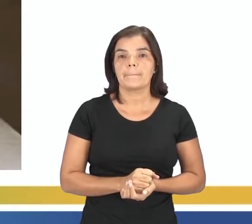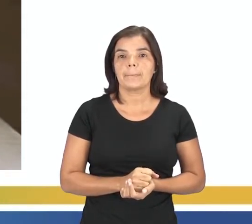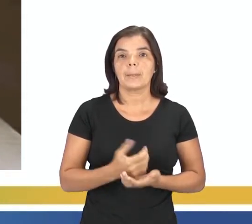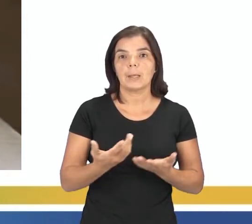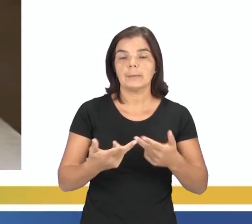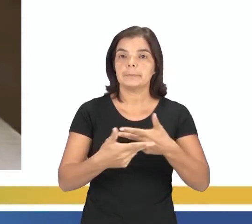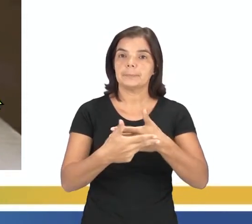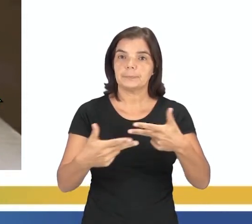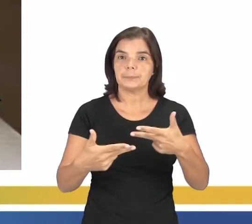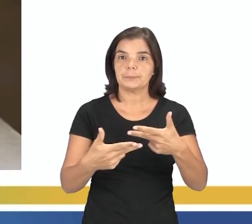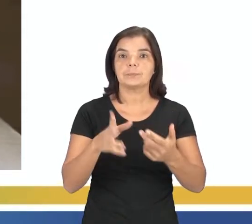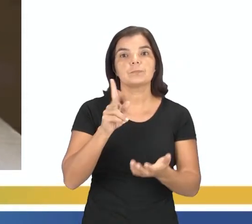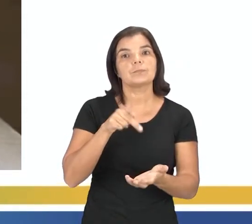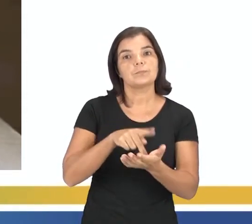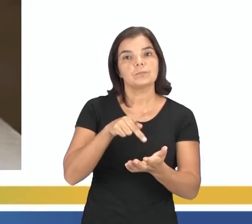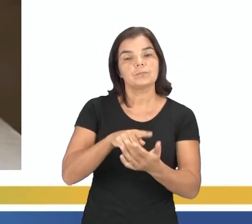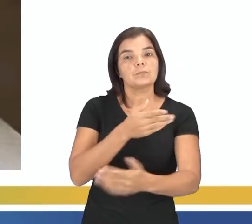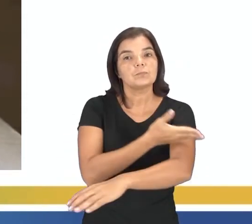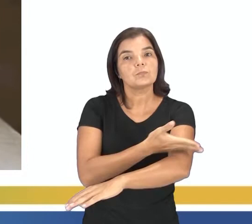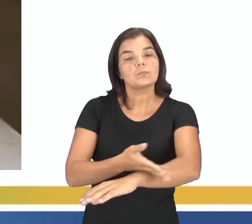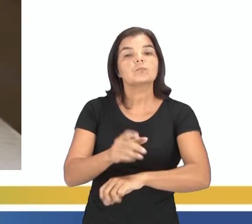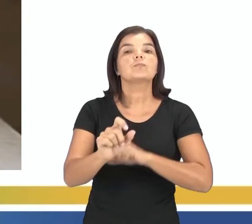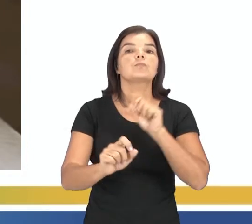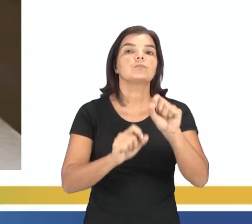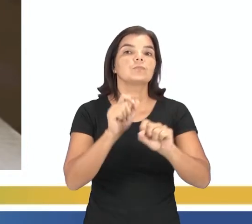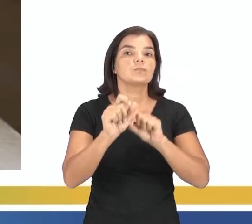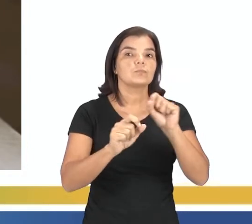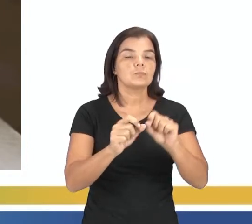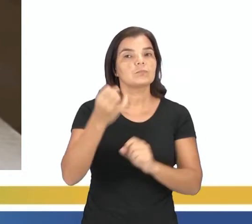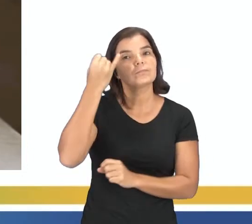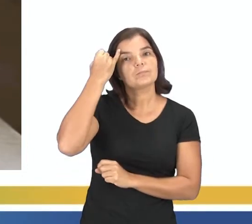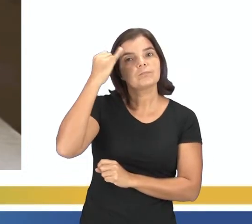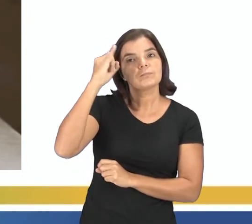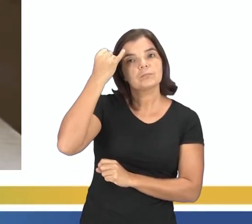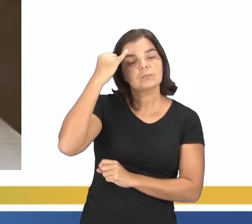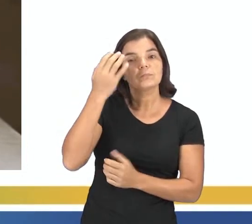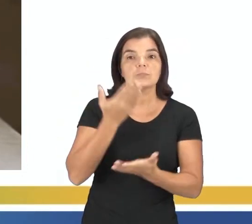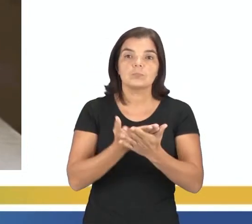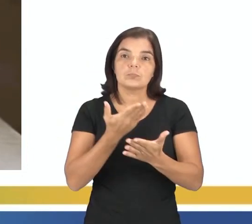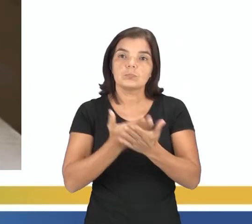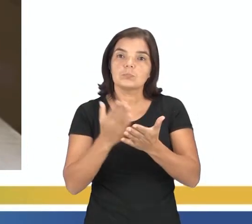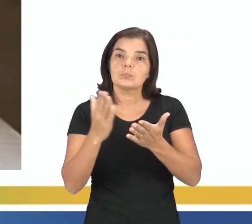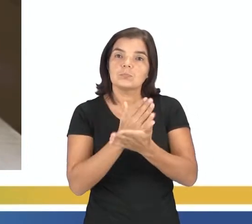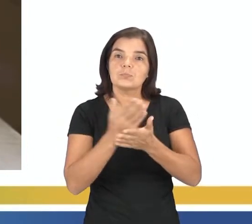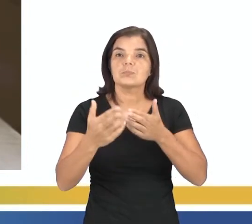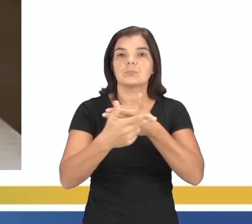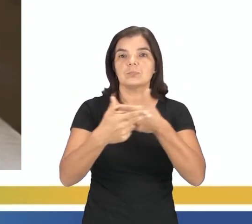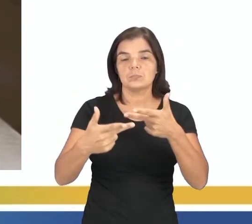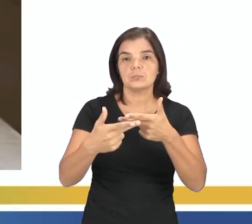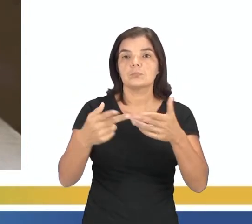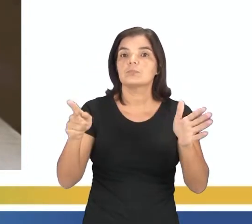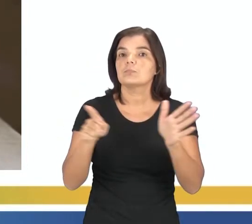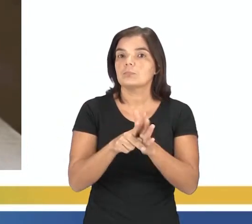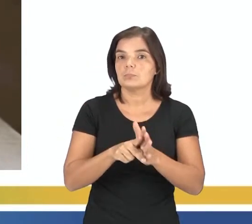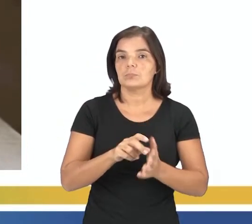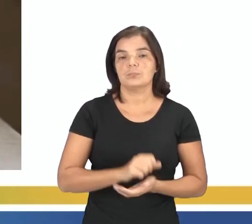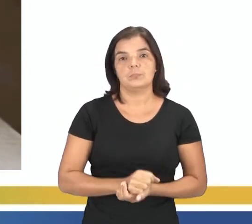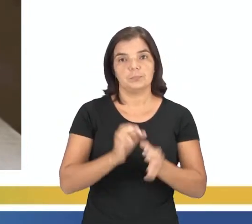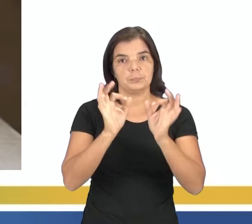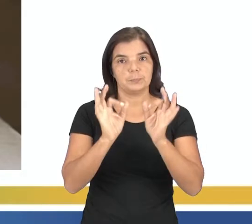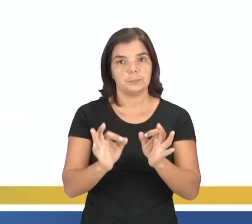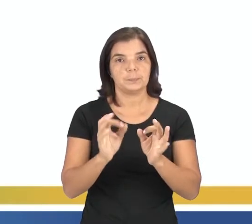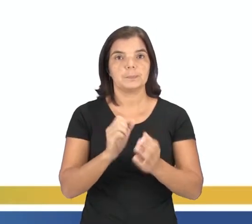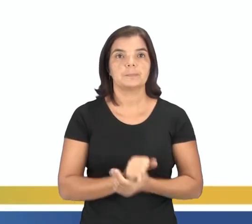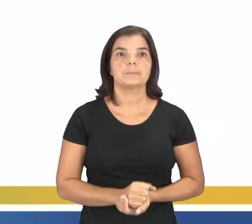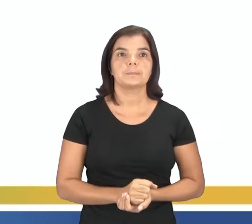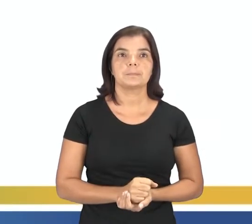em situações reais, a gente costuma aplicar essa ideia para estudar algumas situações específicas, certo,